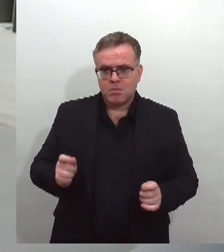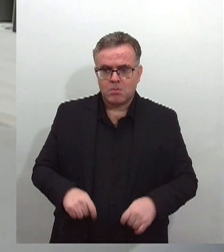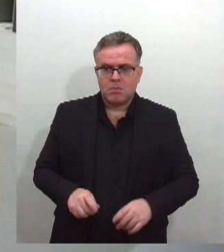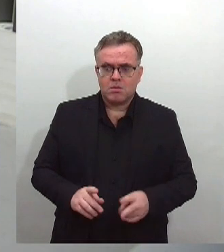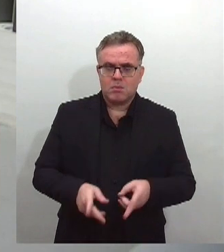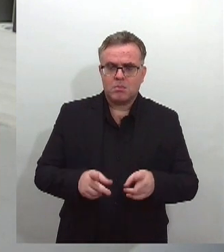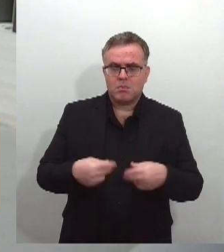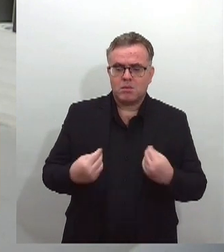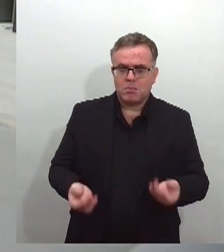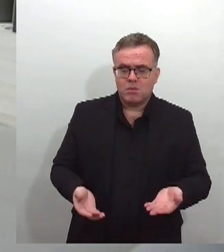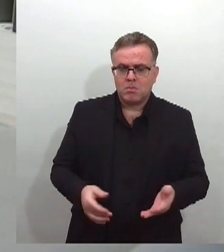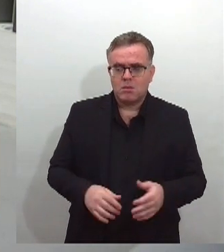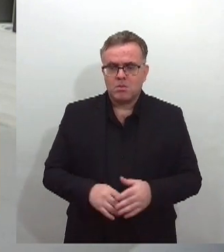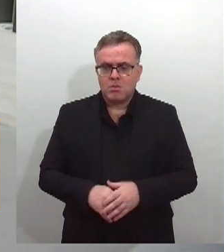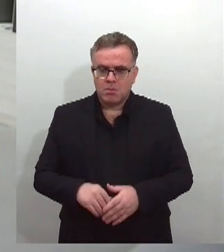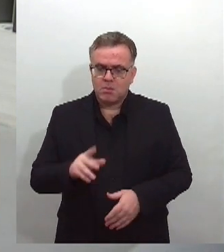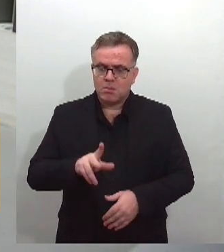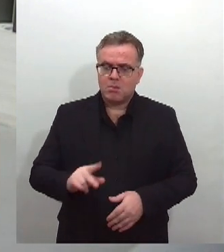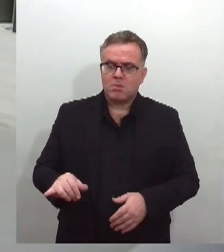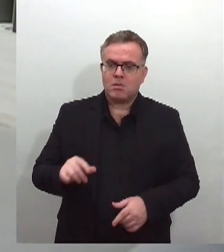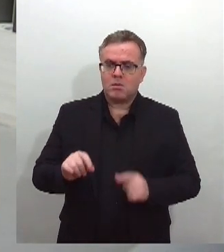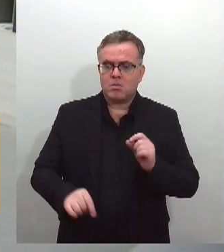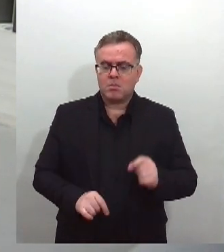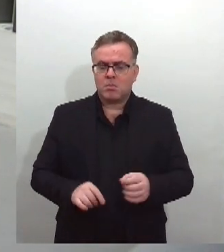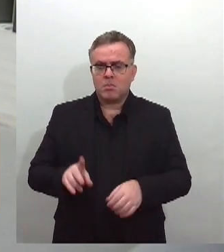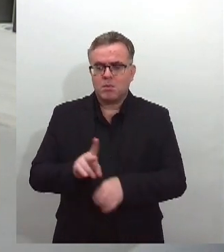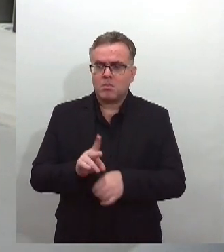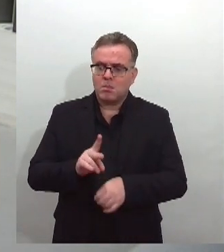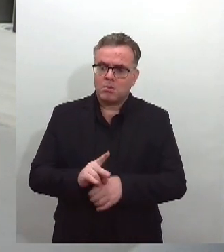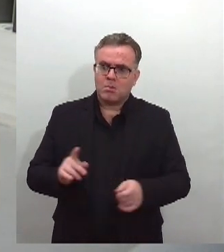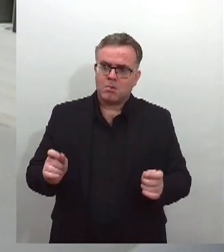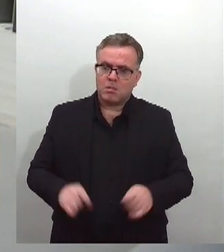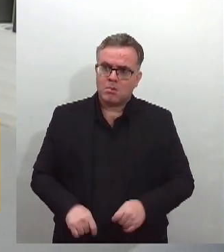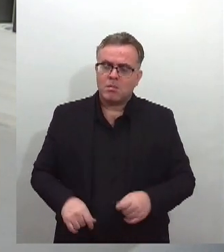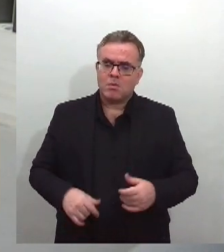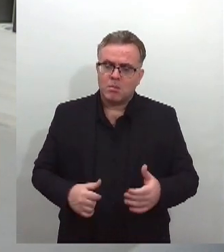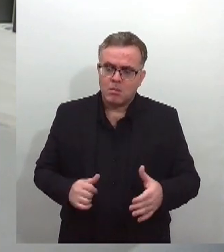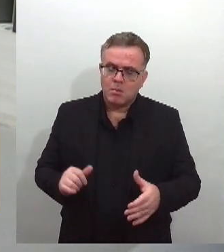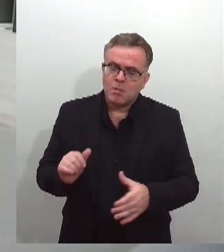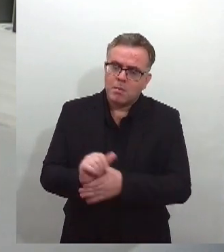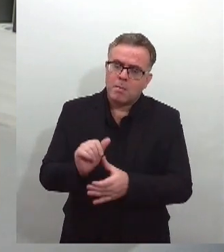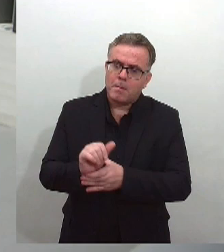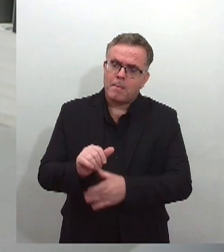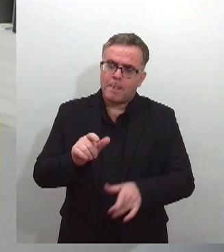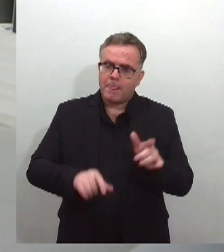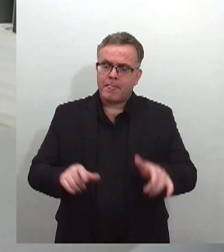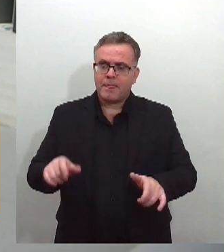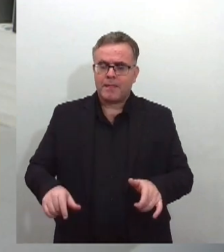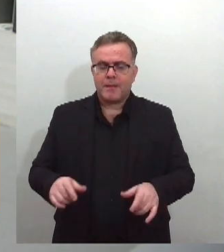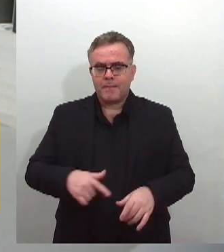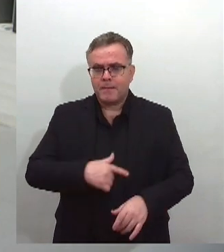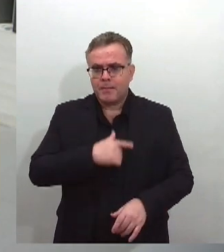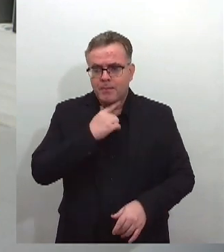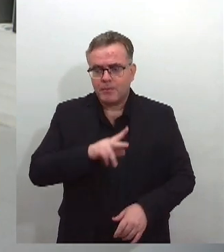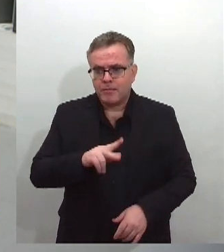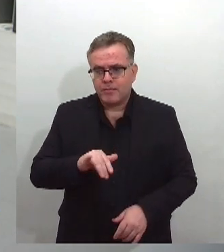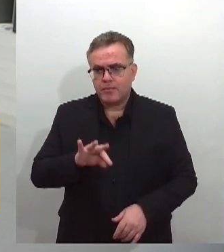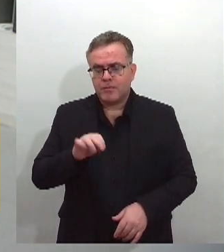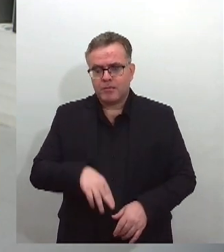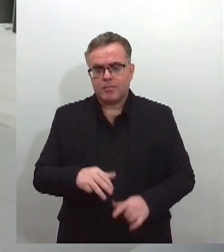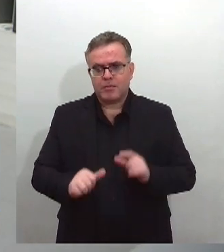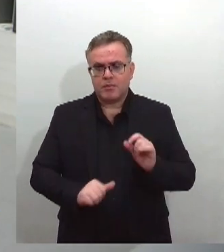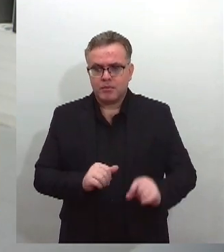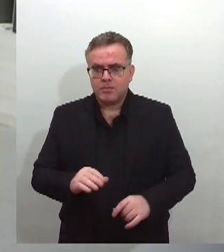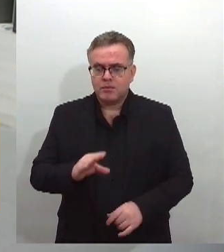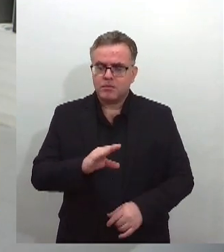fazem parte da rede de proteção e assistência às vítimas. Aqui no nosso estado, a coordenadoria da Mulher